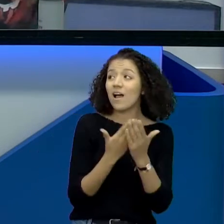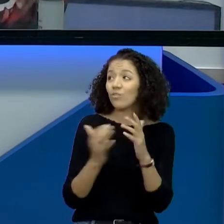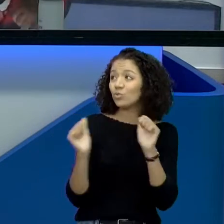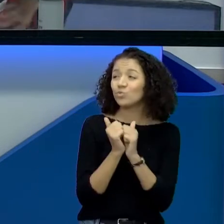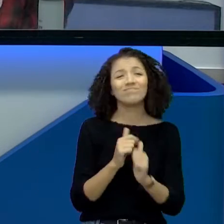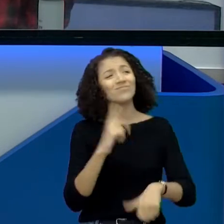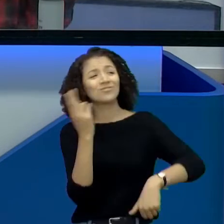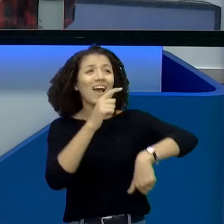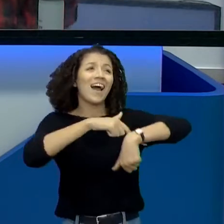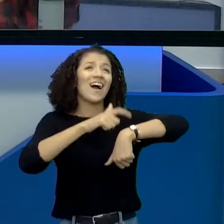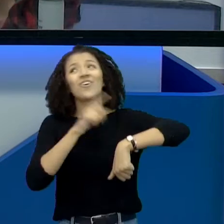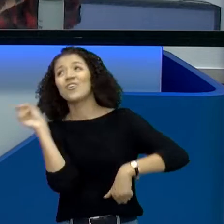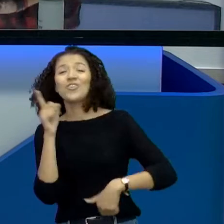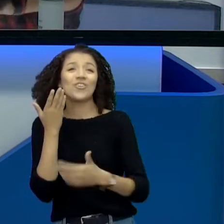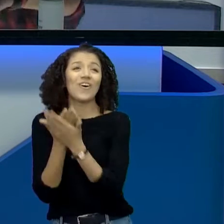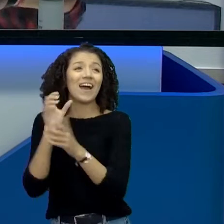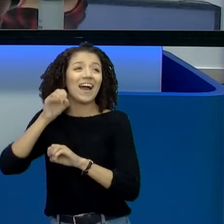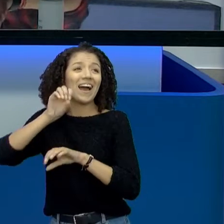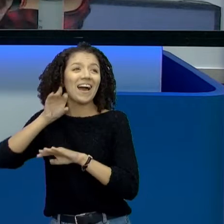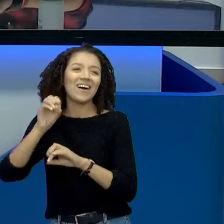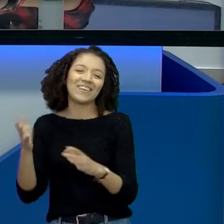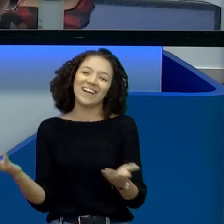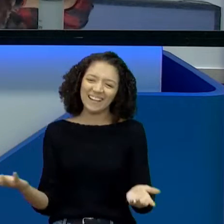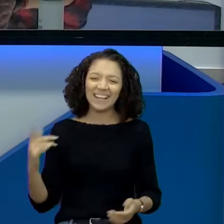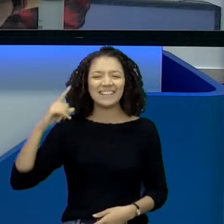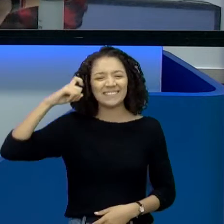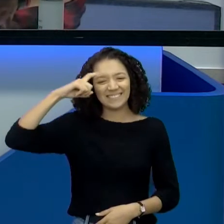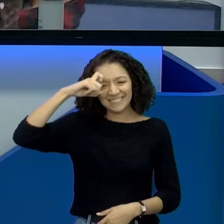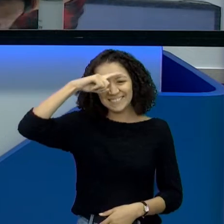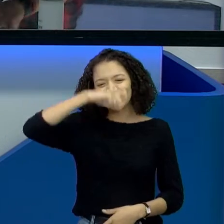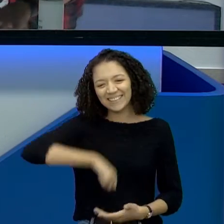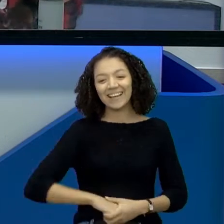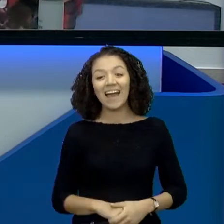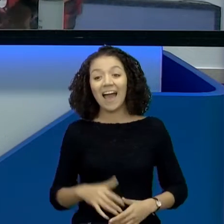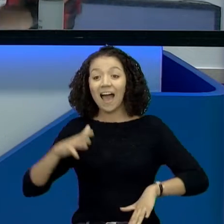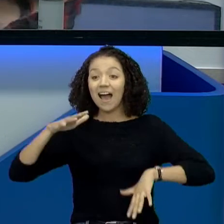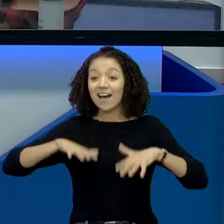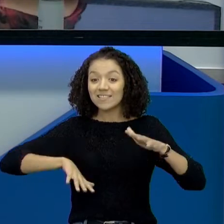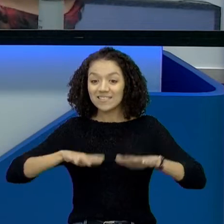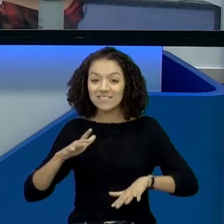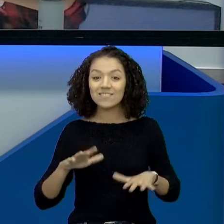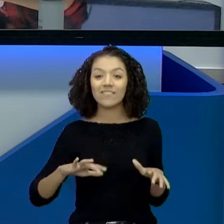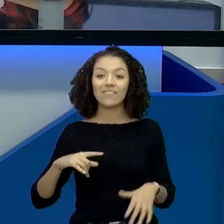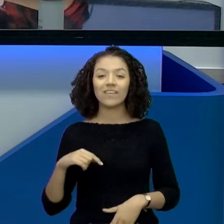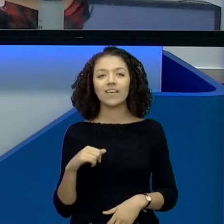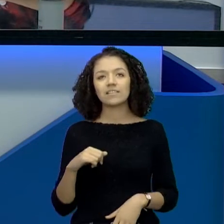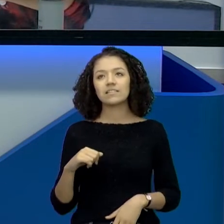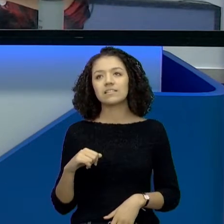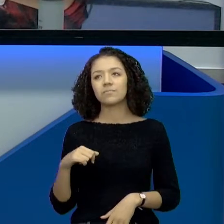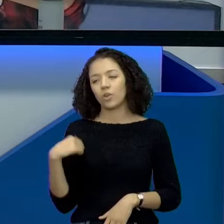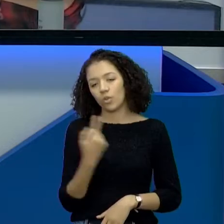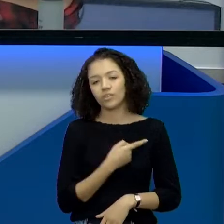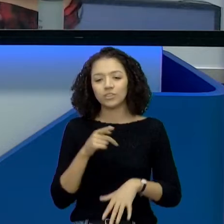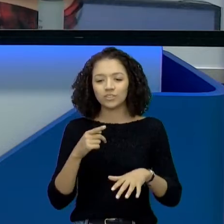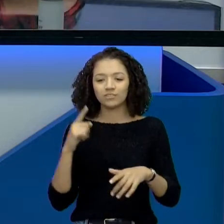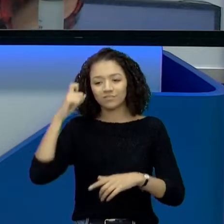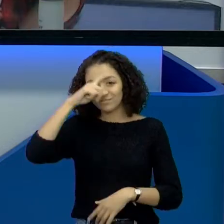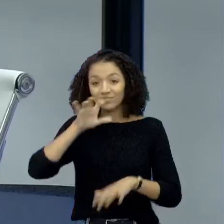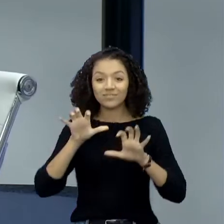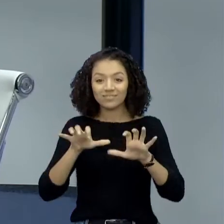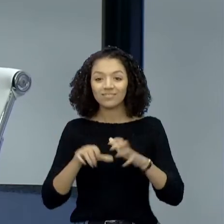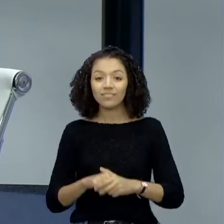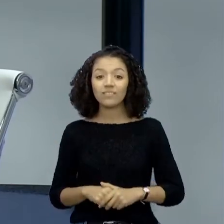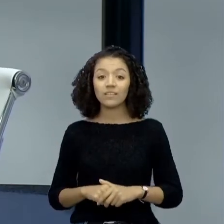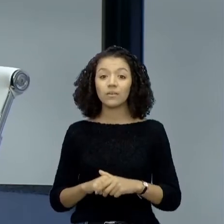sei o quê. Então, eu acho que, assim, pra gente, eu sinto que a maior dificuldade que às vezes a gente tem, acredito que outros professores tenham, às vezes